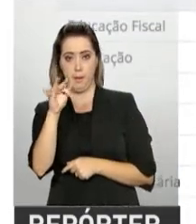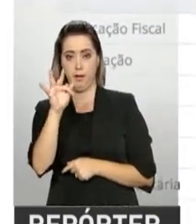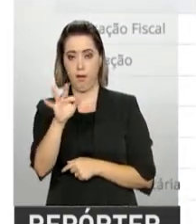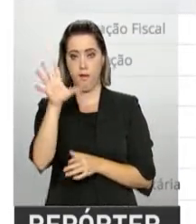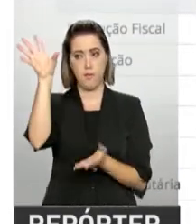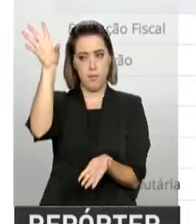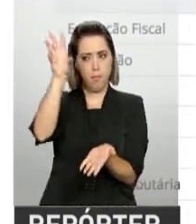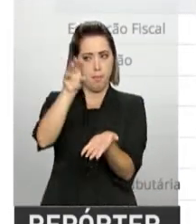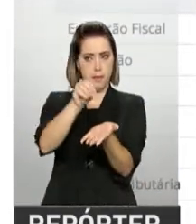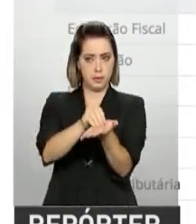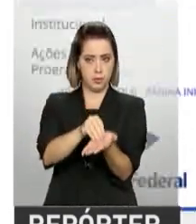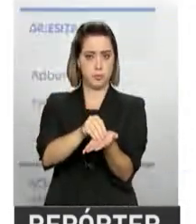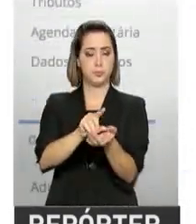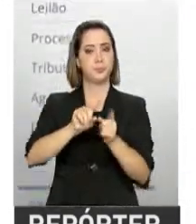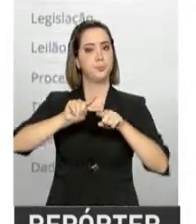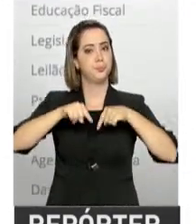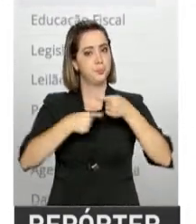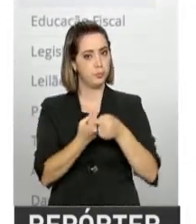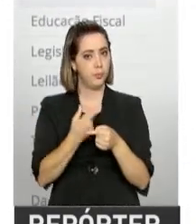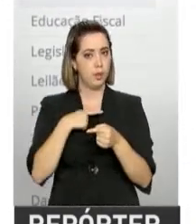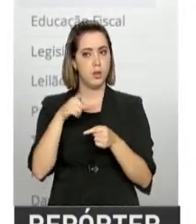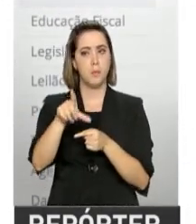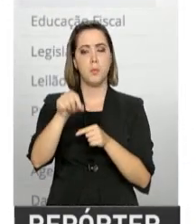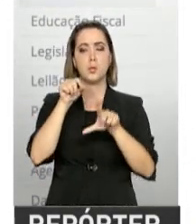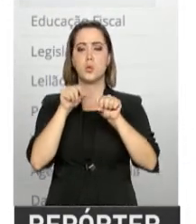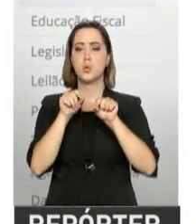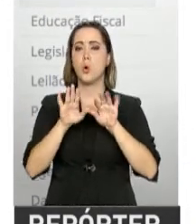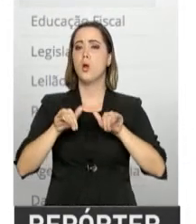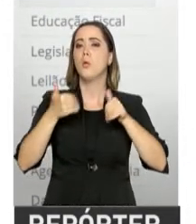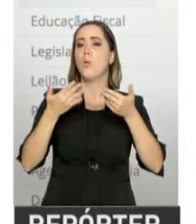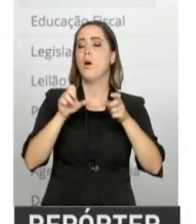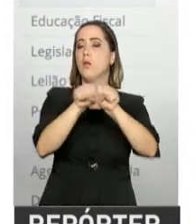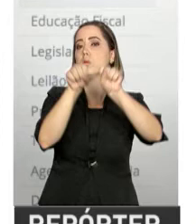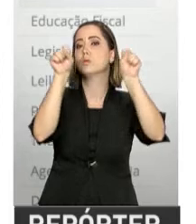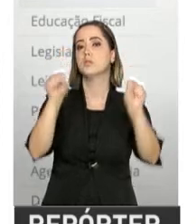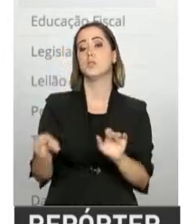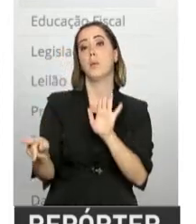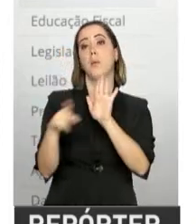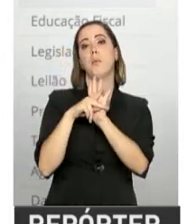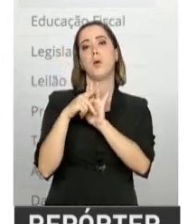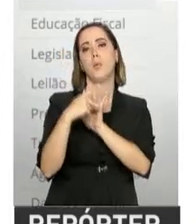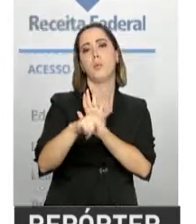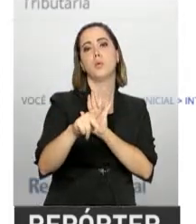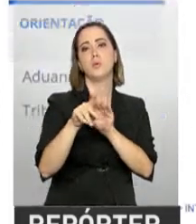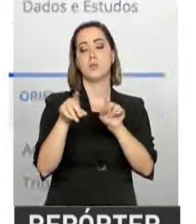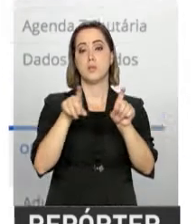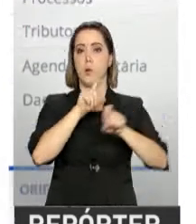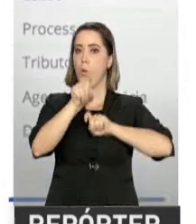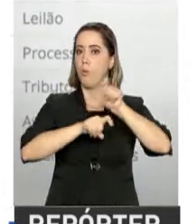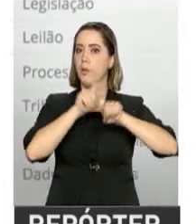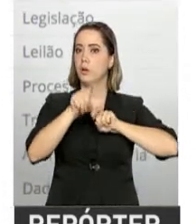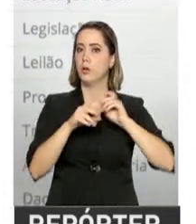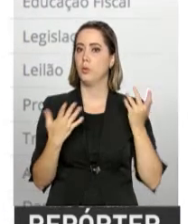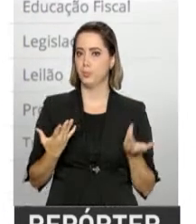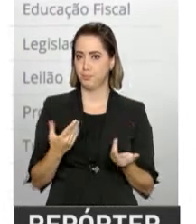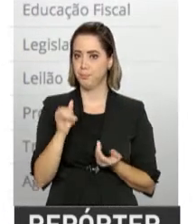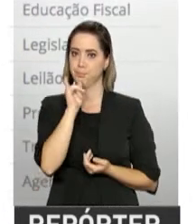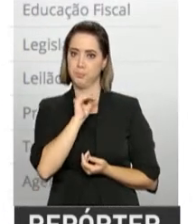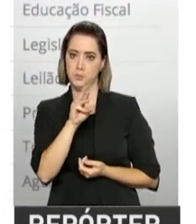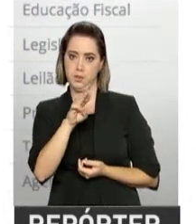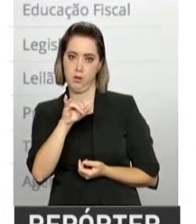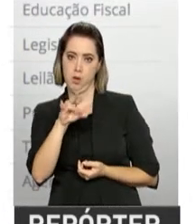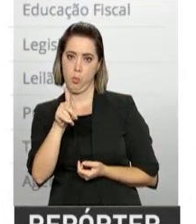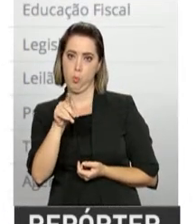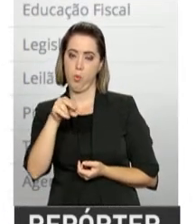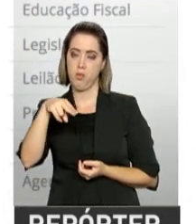download do programa o próximo passo é escolher o sistema operacional se você escolher o windows por exemplo uma nova janela